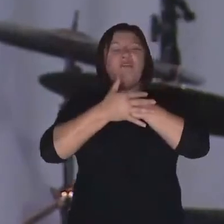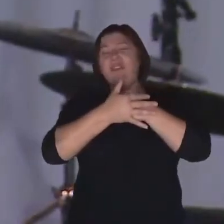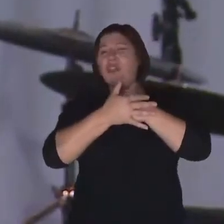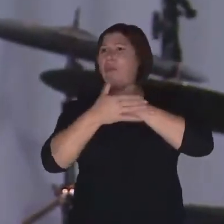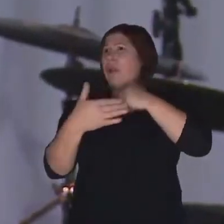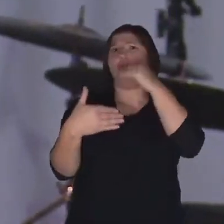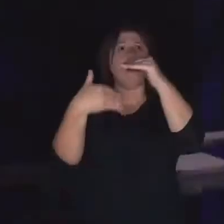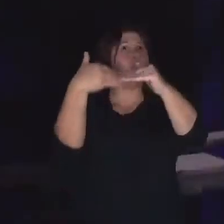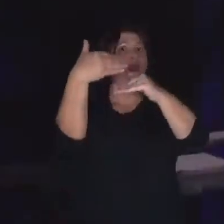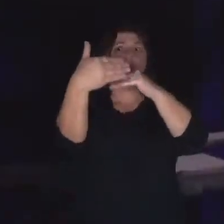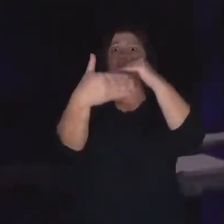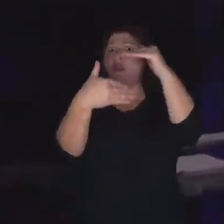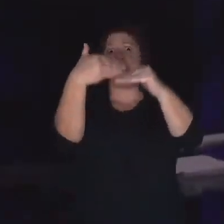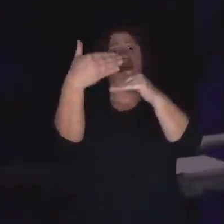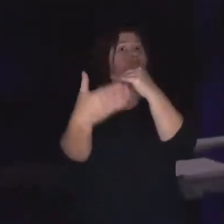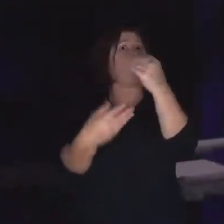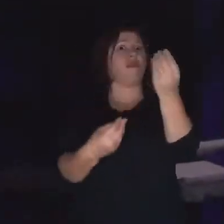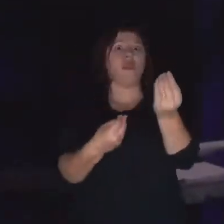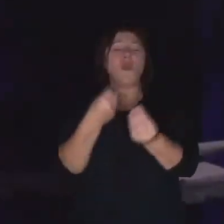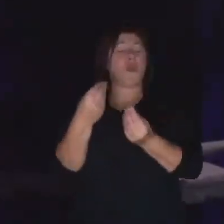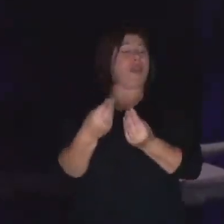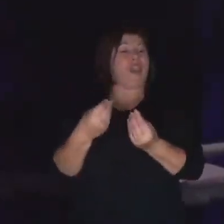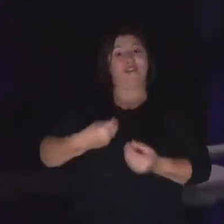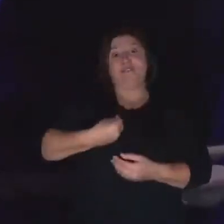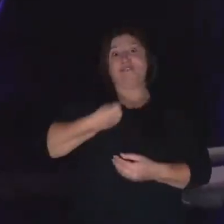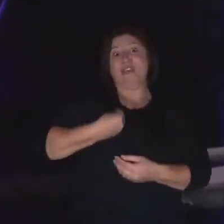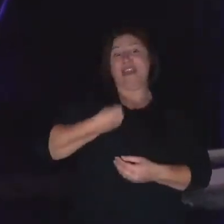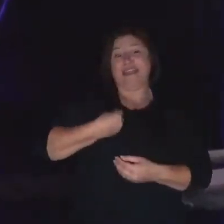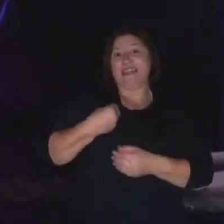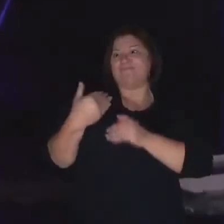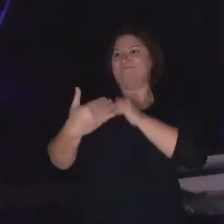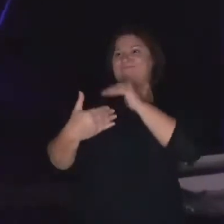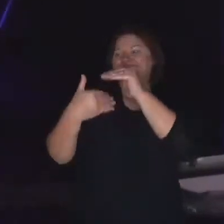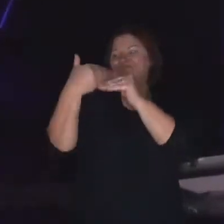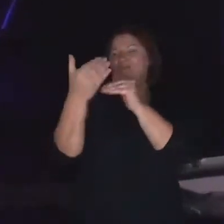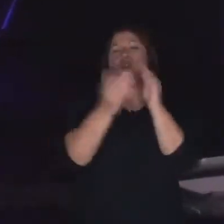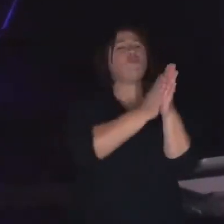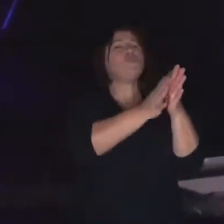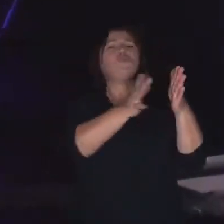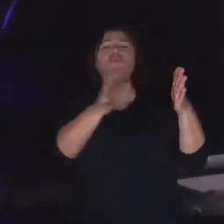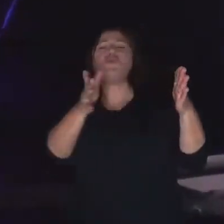vai prosperar, até o cenário que nós estamos vai prosperar.